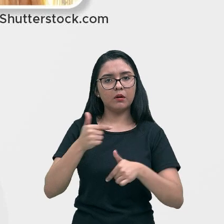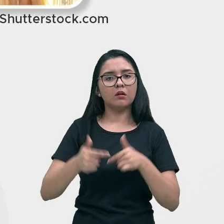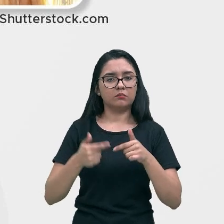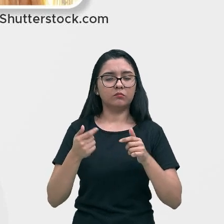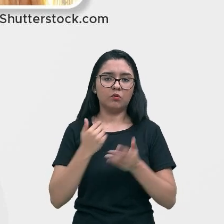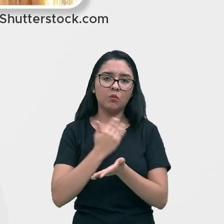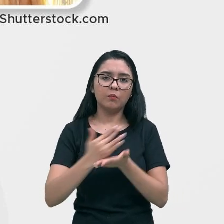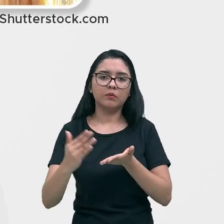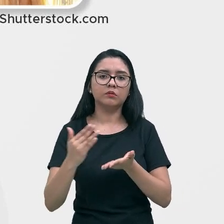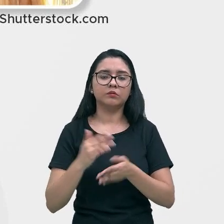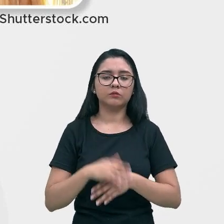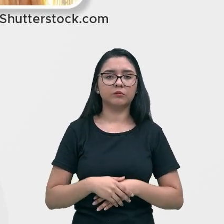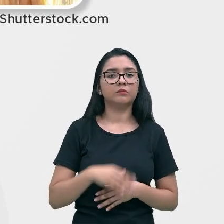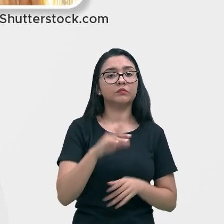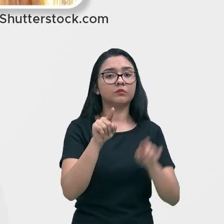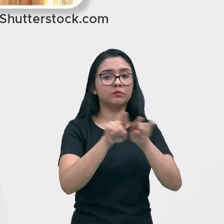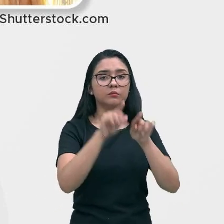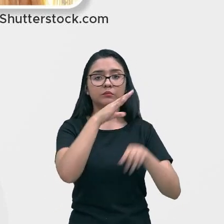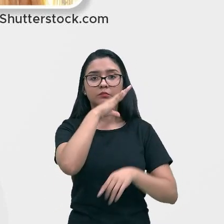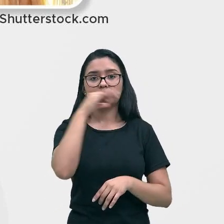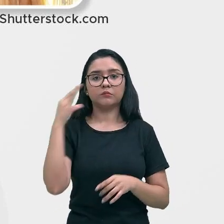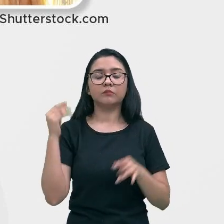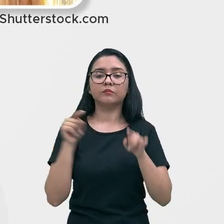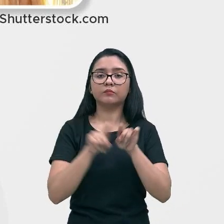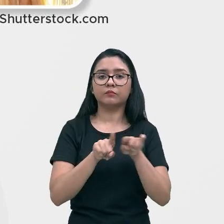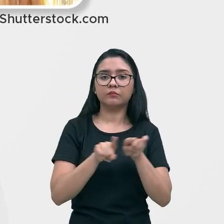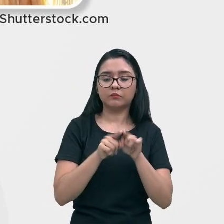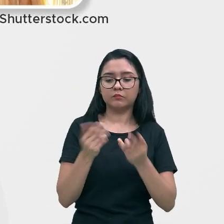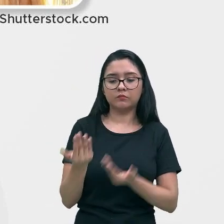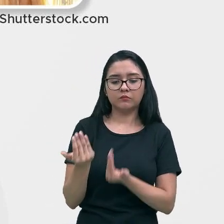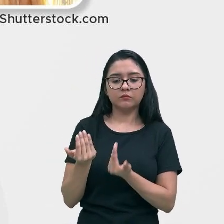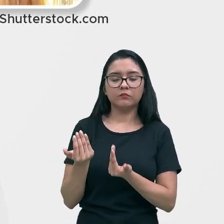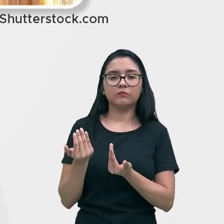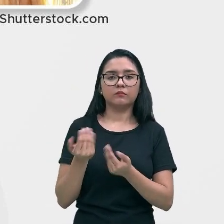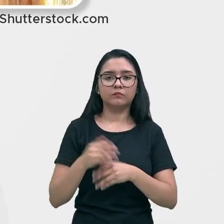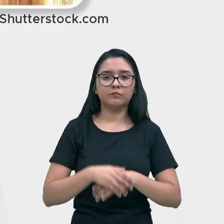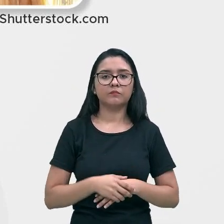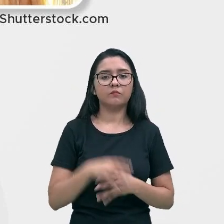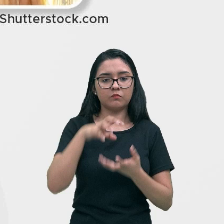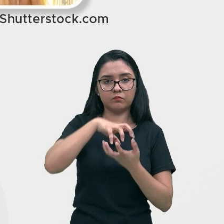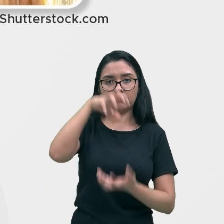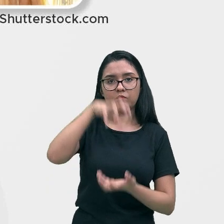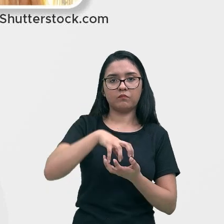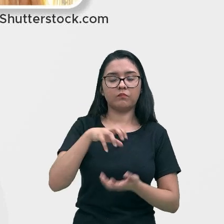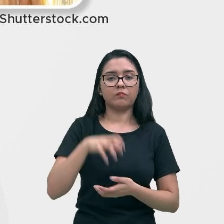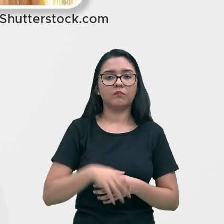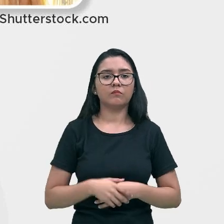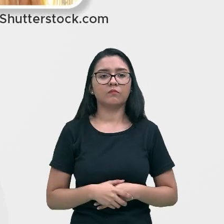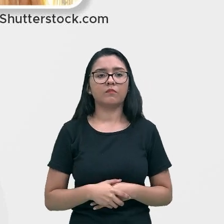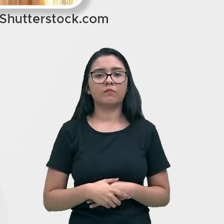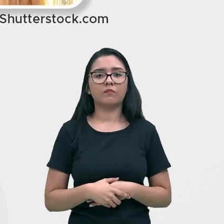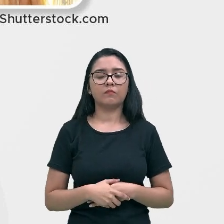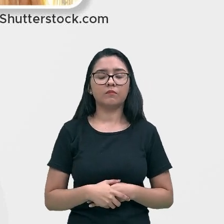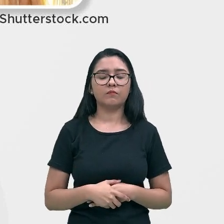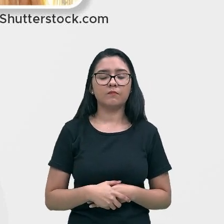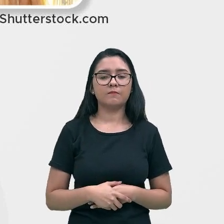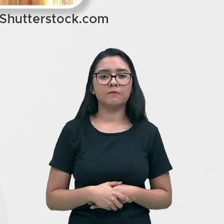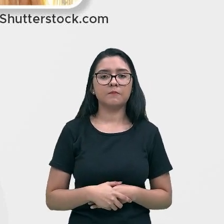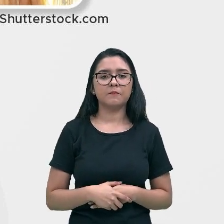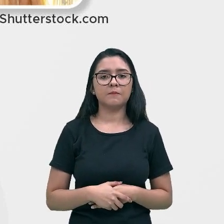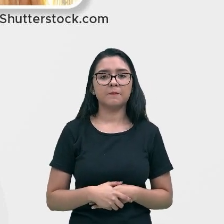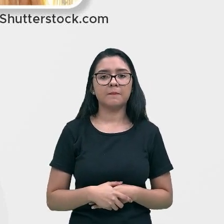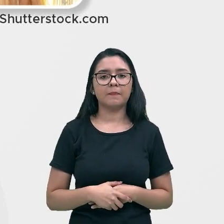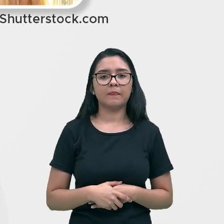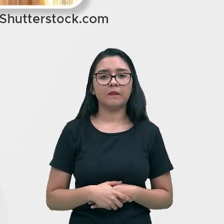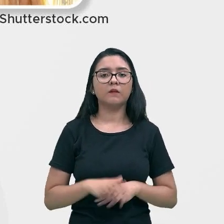própria ideia de infância, de infância e posteriormente de adolescência, são ideias recentes, né, em